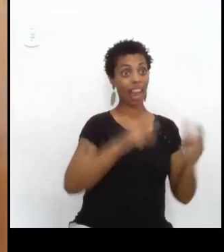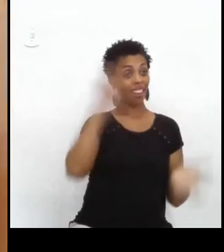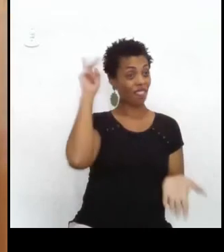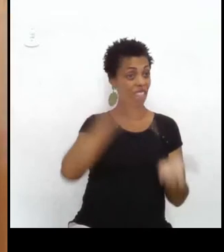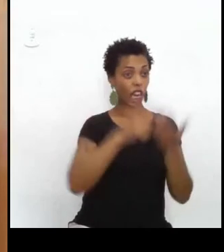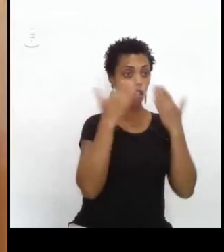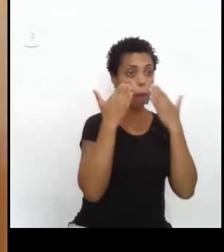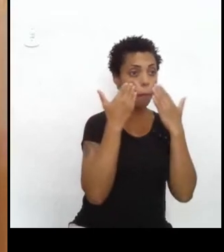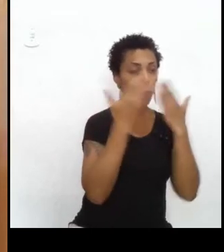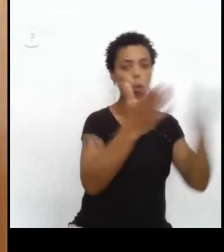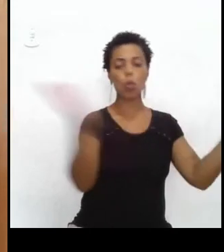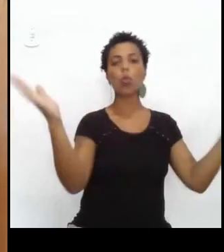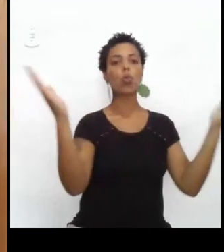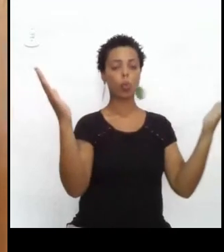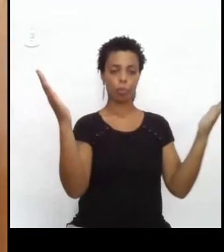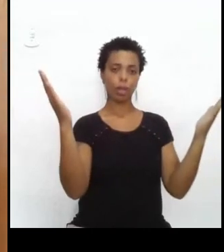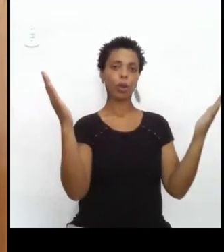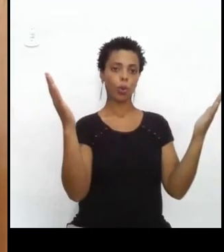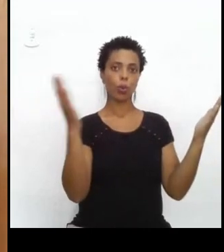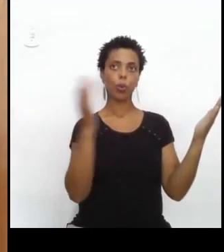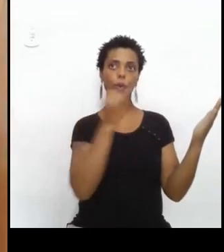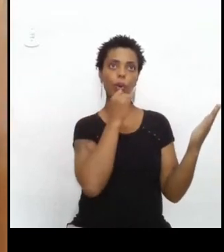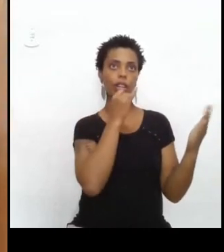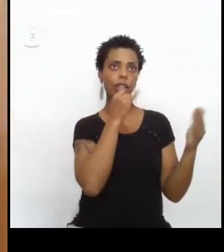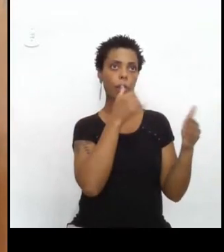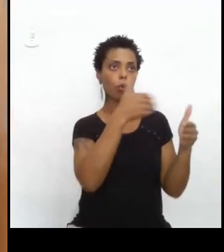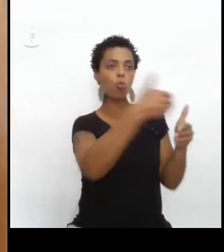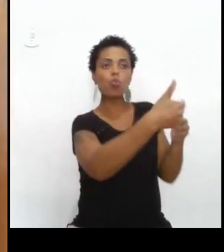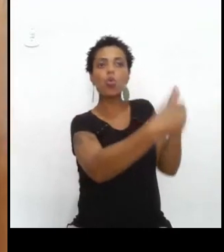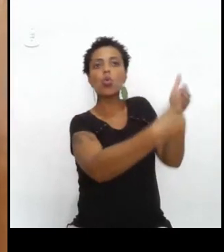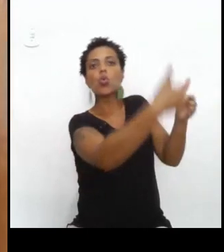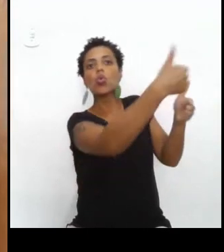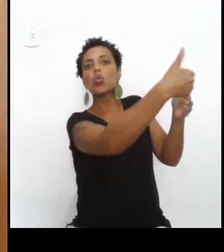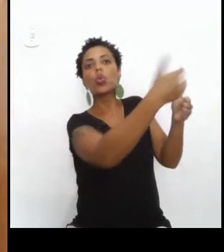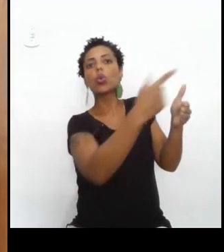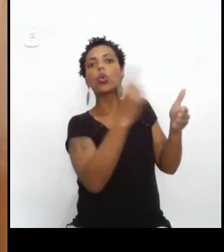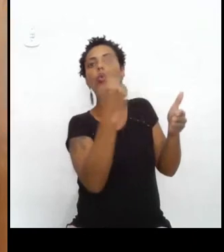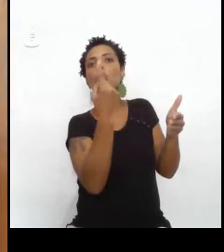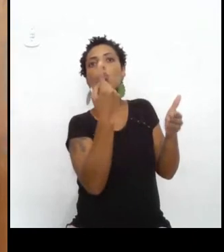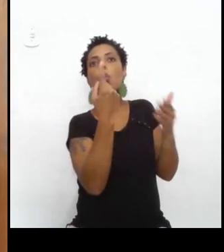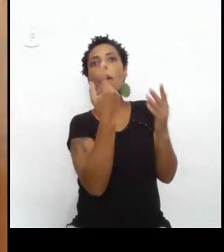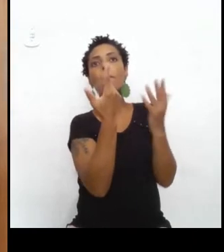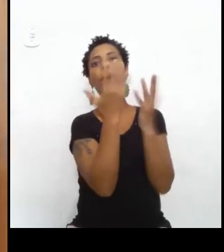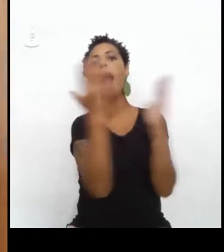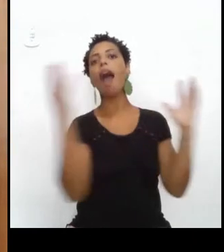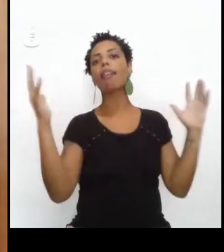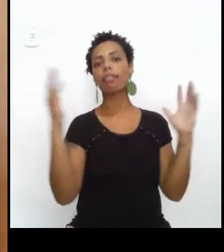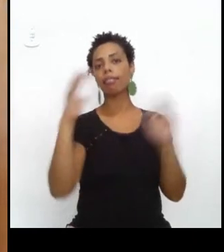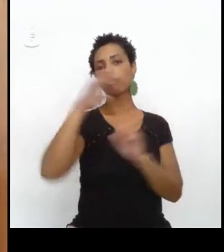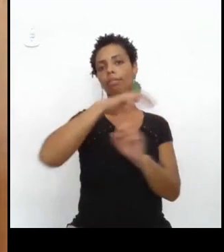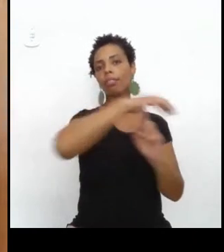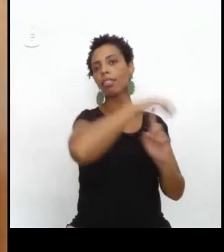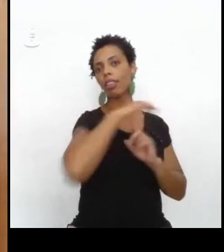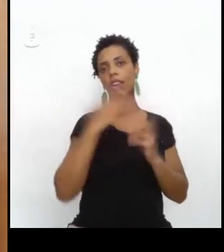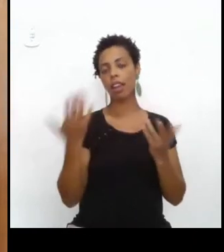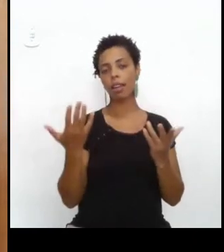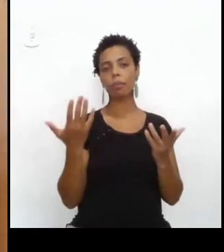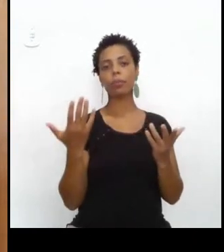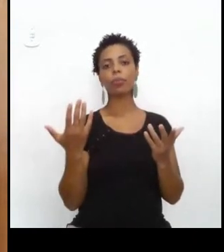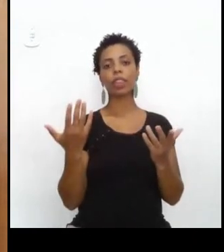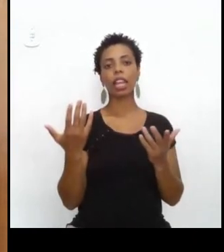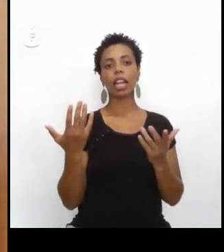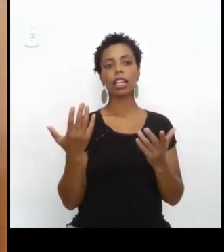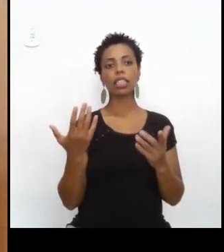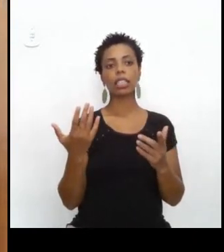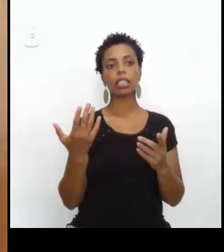parque no parque que ela é mais a parte de Las uma aqui a nossa isso aqui é que